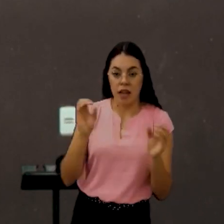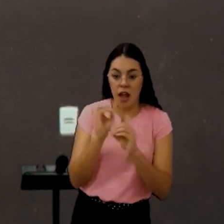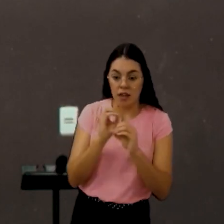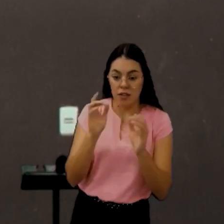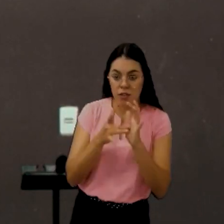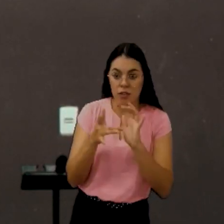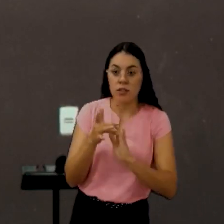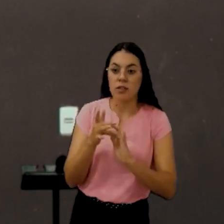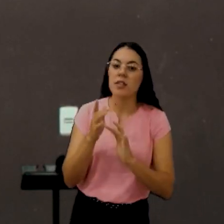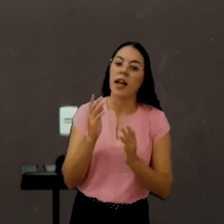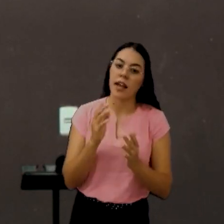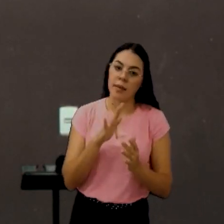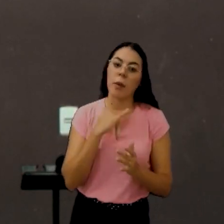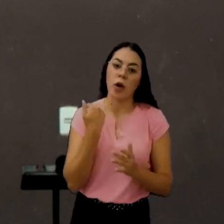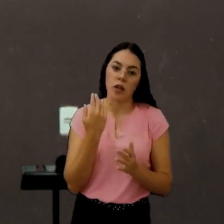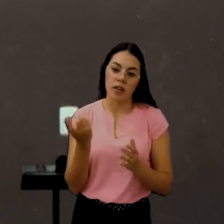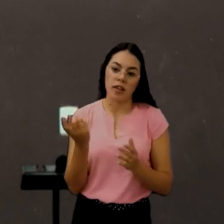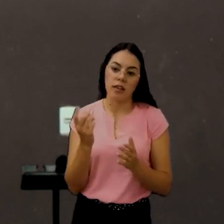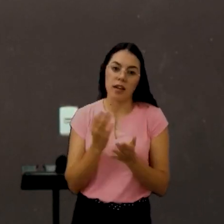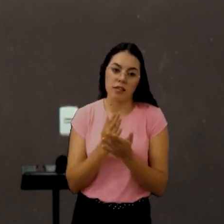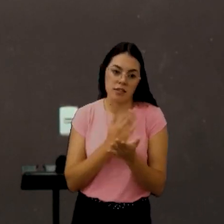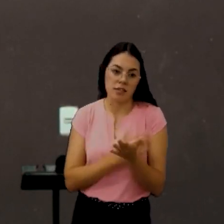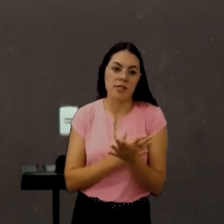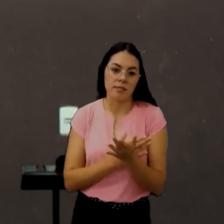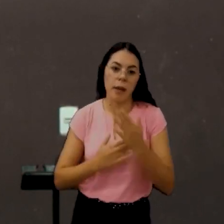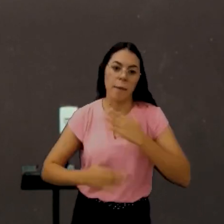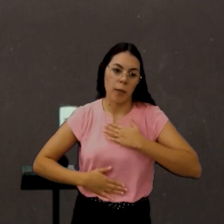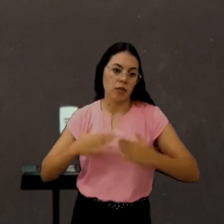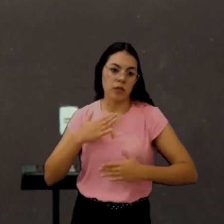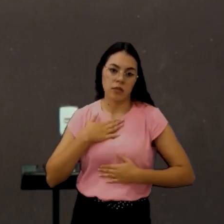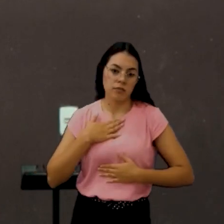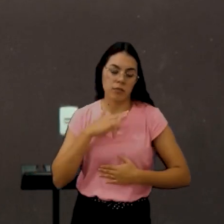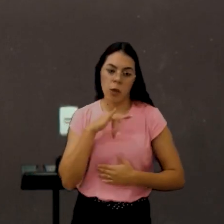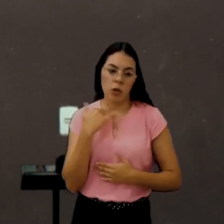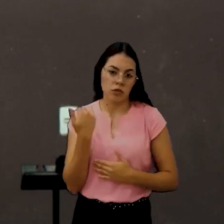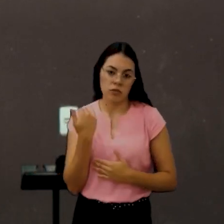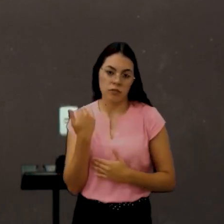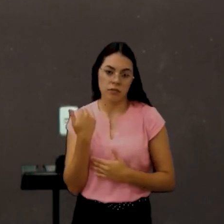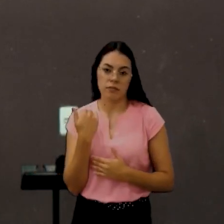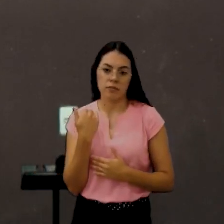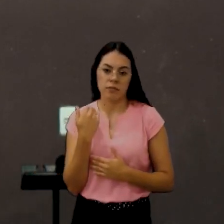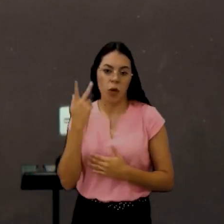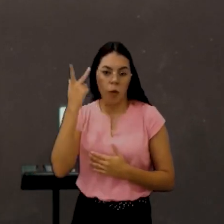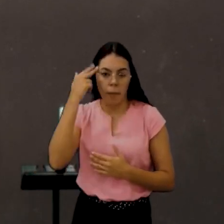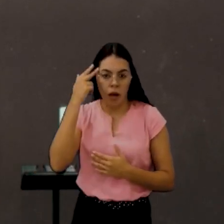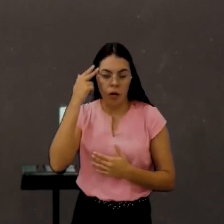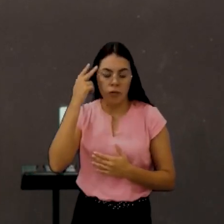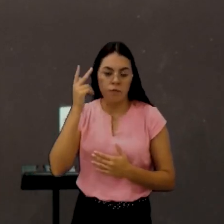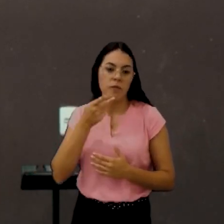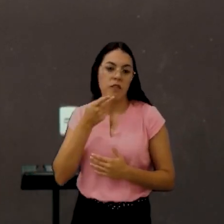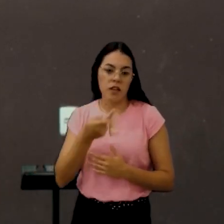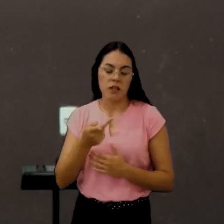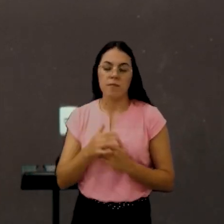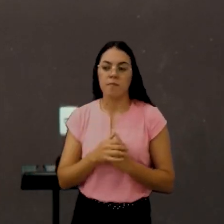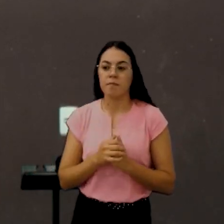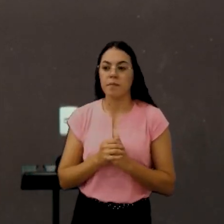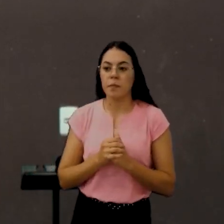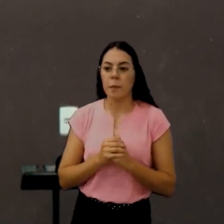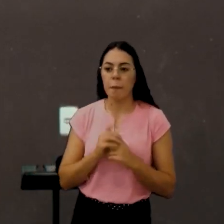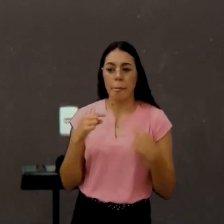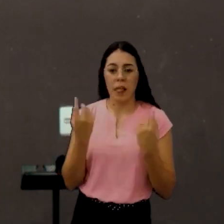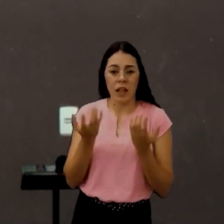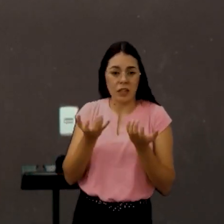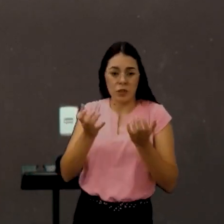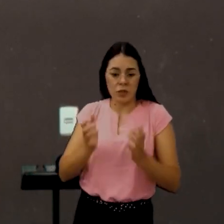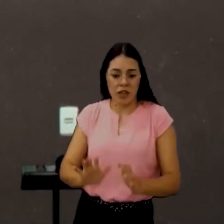você vai ter que passar pela morte física. Então esse é o que ele está dizendo. Nós não queremos